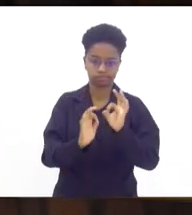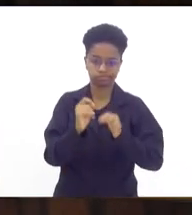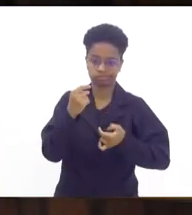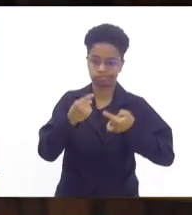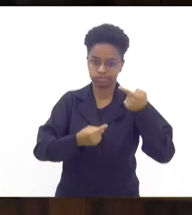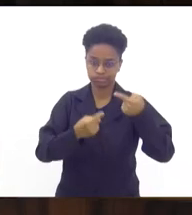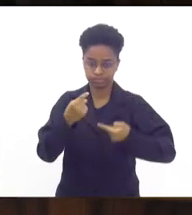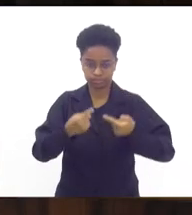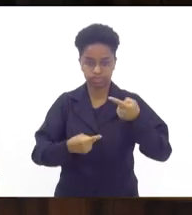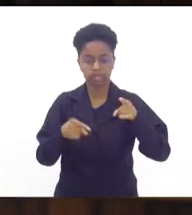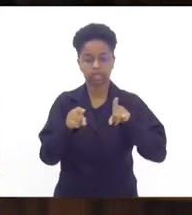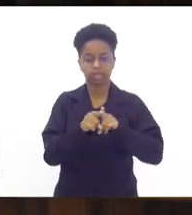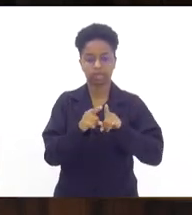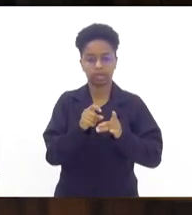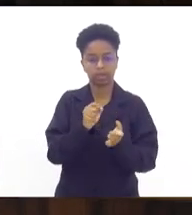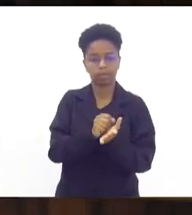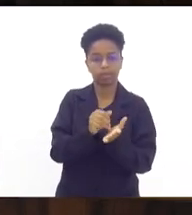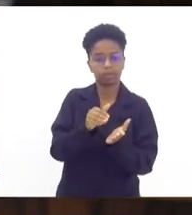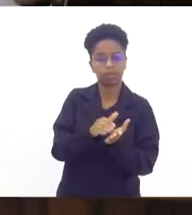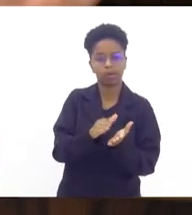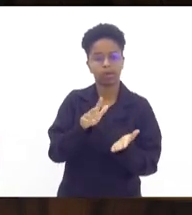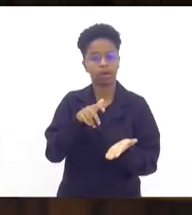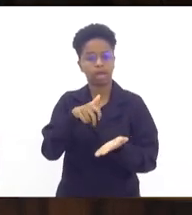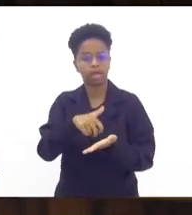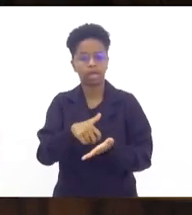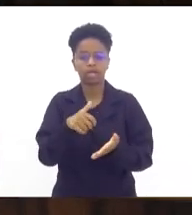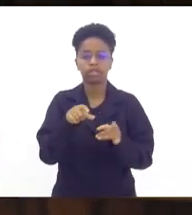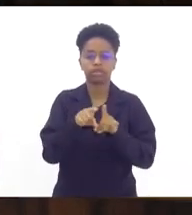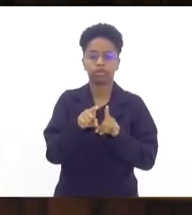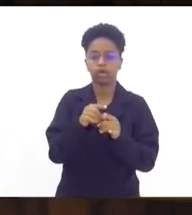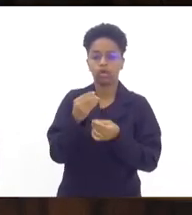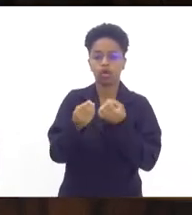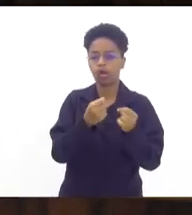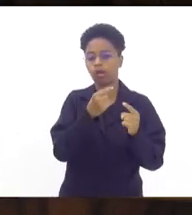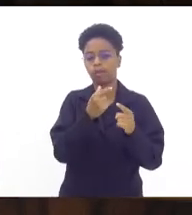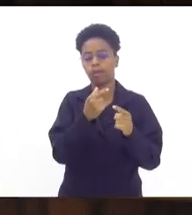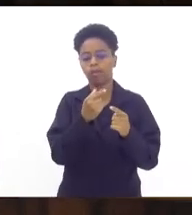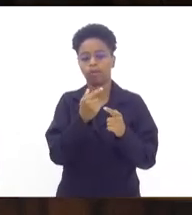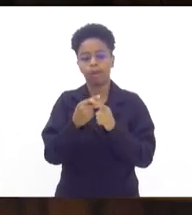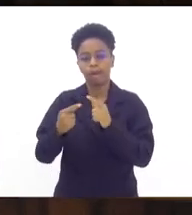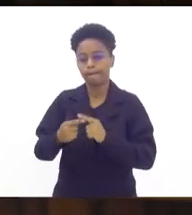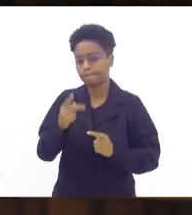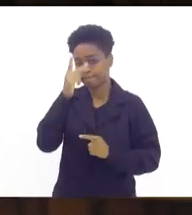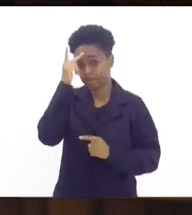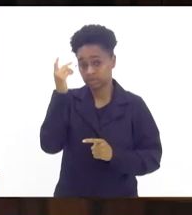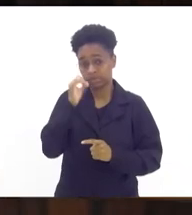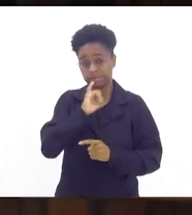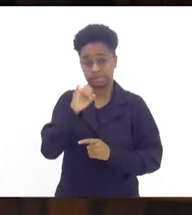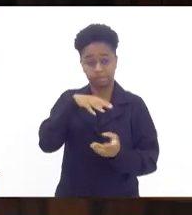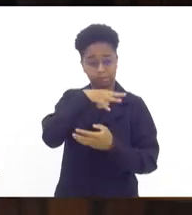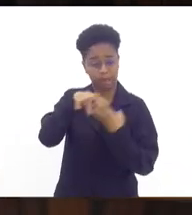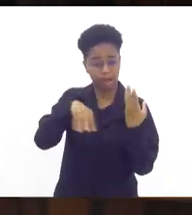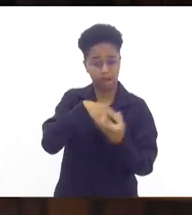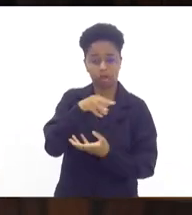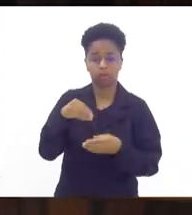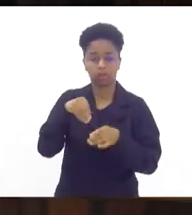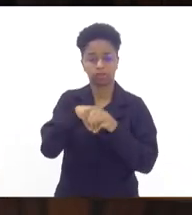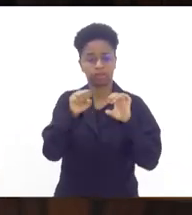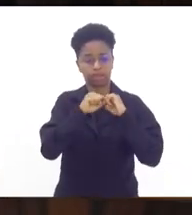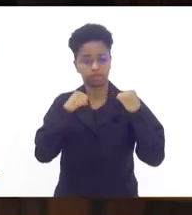e na punição na repreensão daqueles que promovem a anarquia né